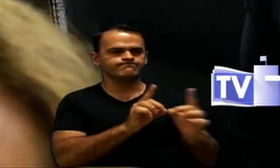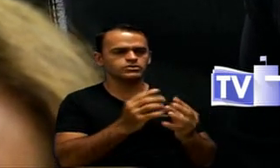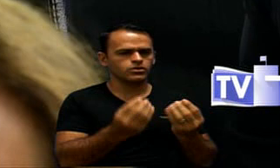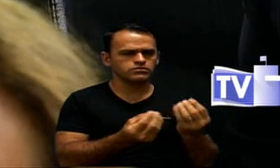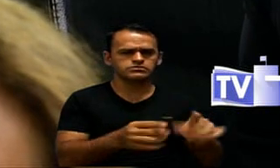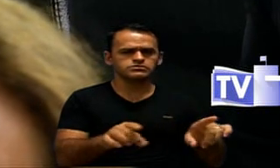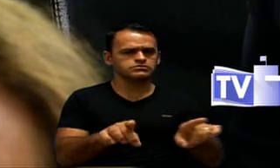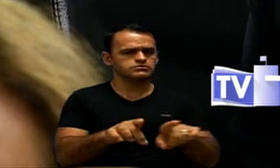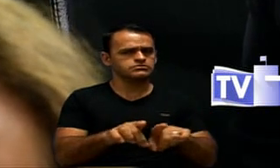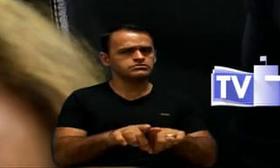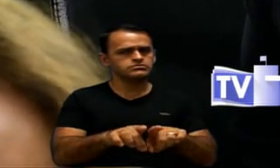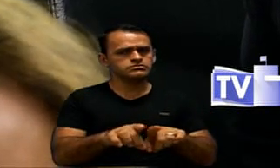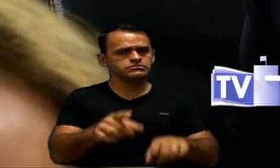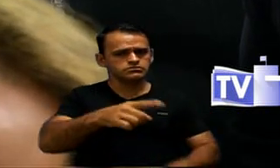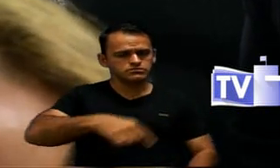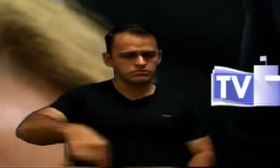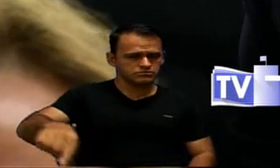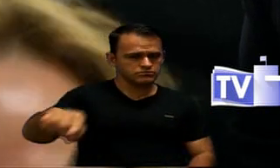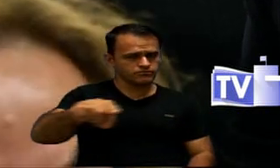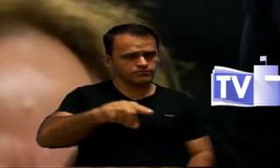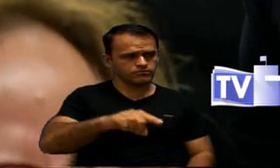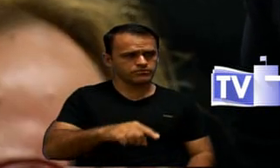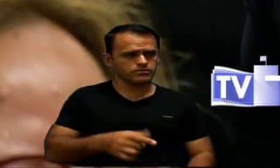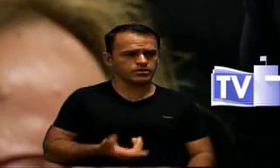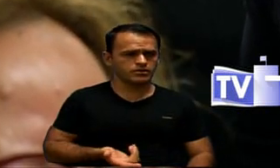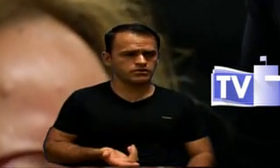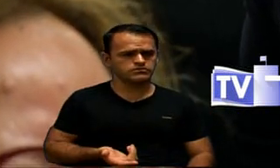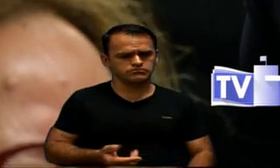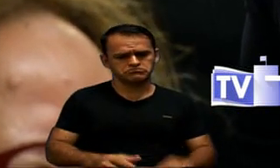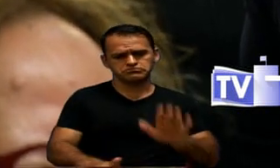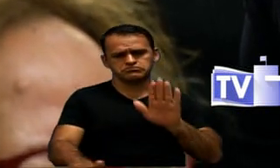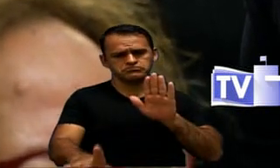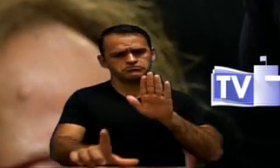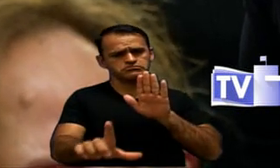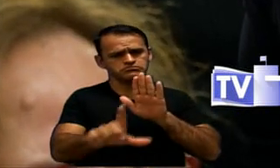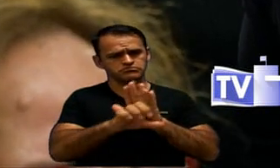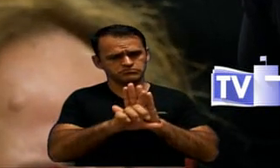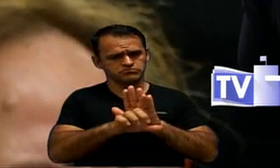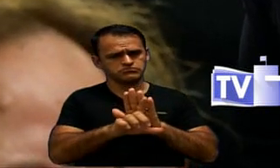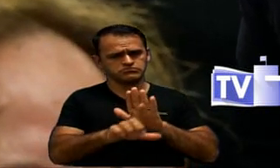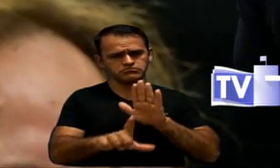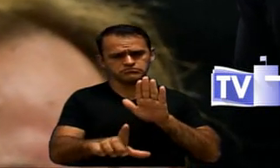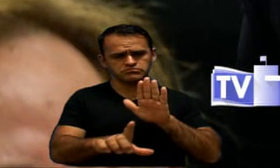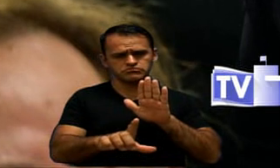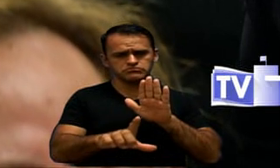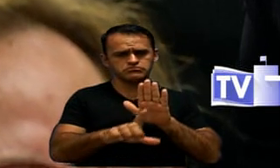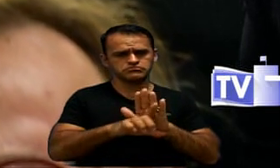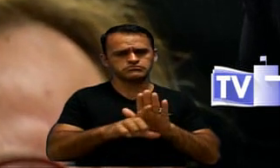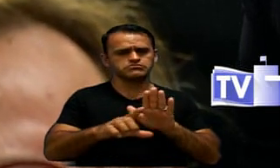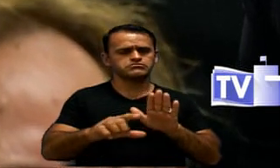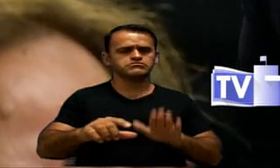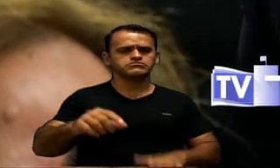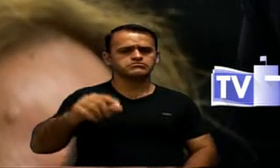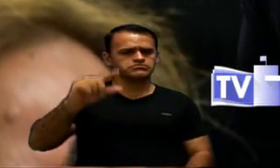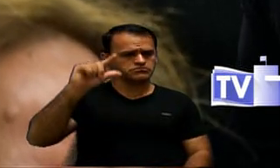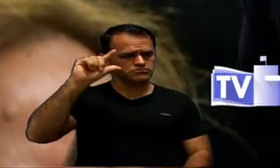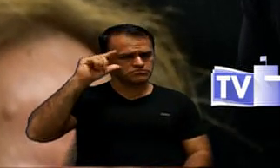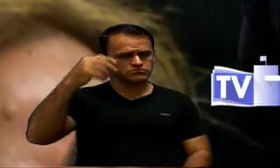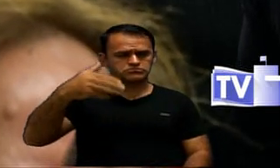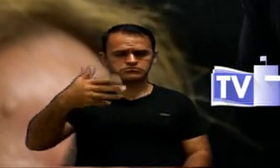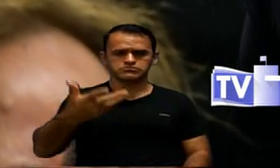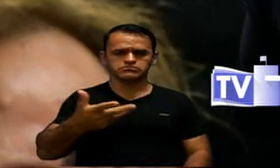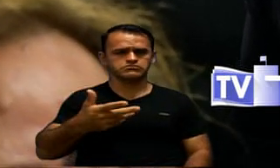E também estamos sempre falando da Lei Maria da Penha, da lei recente, né, do